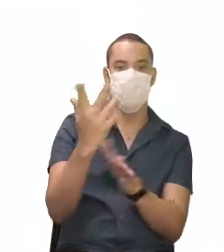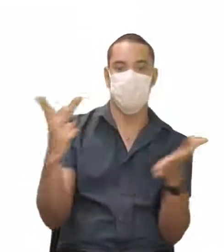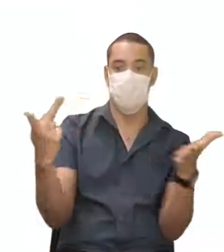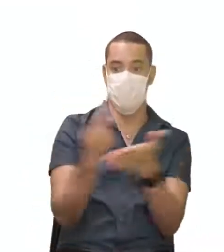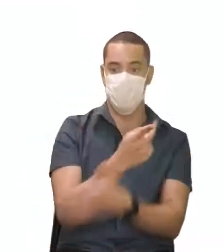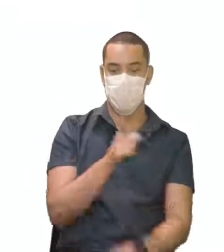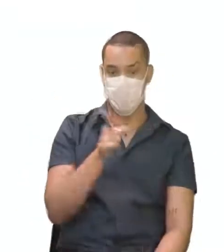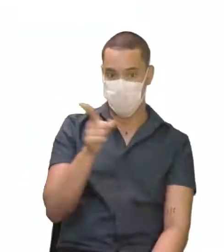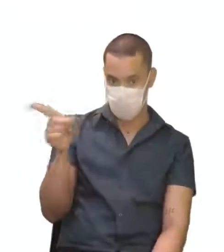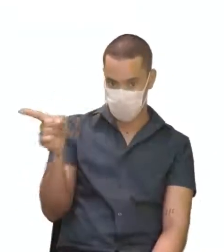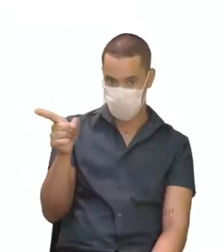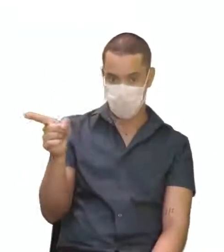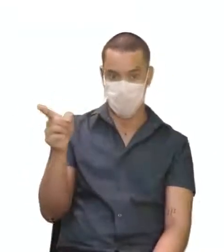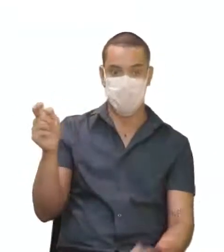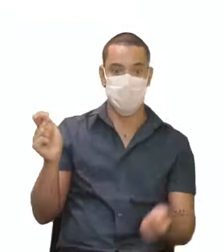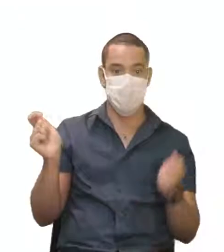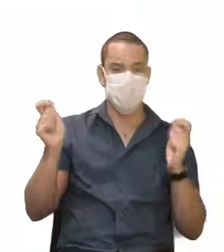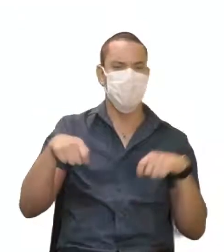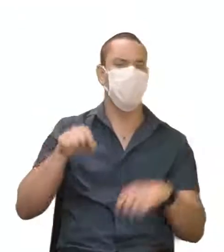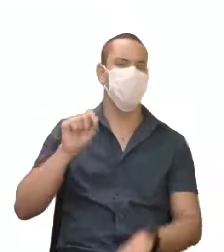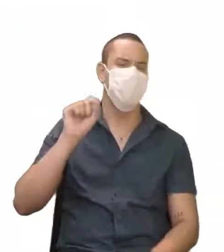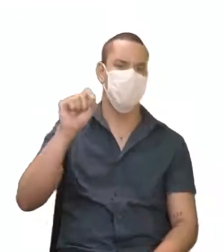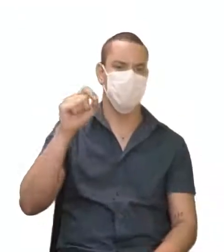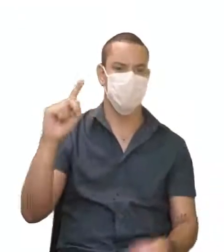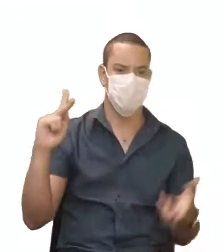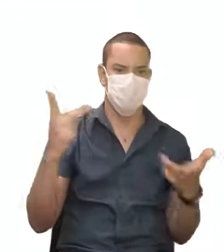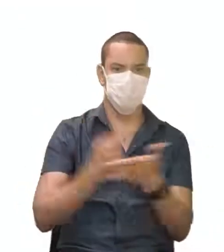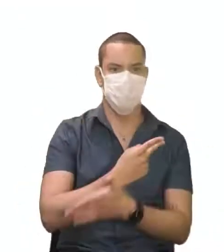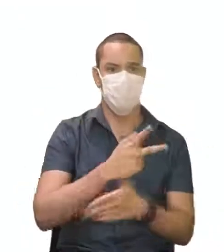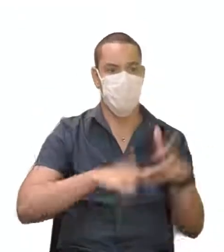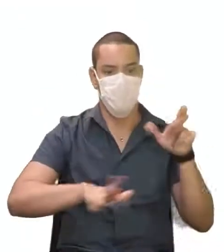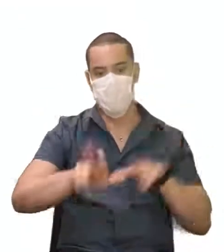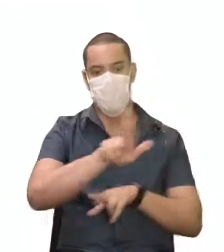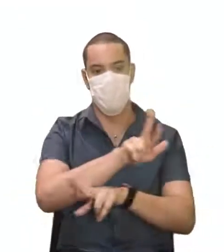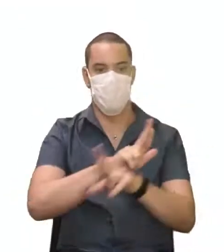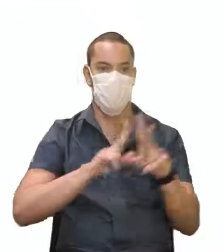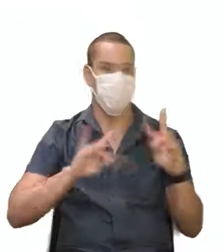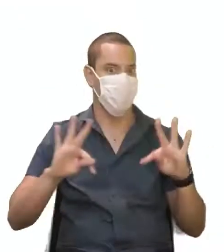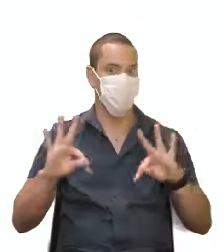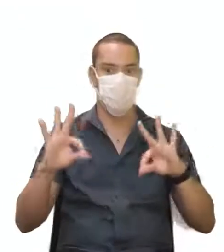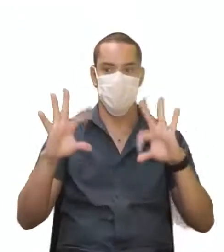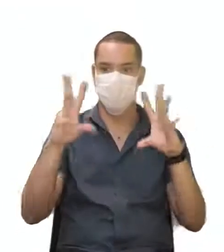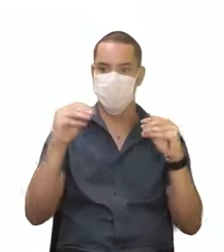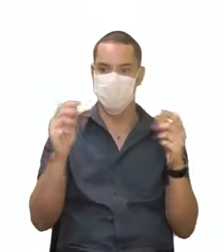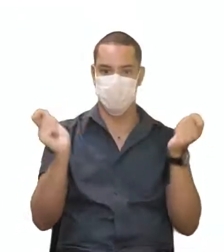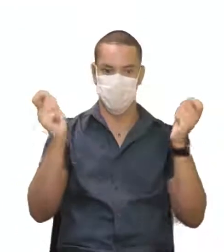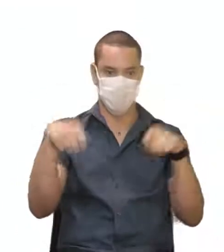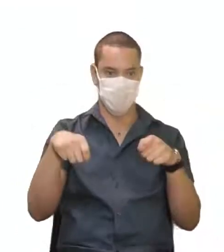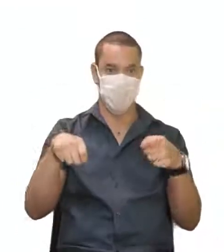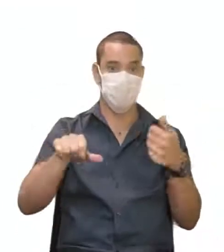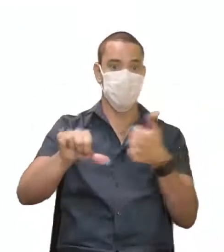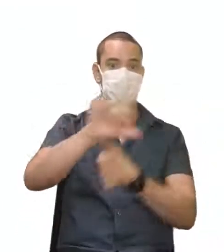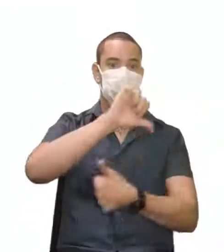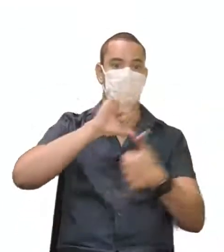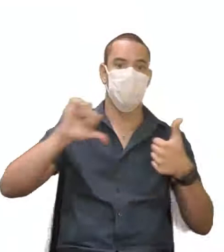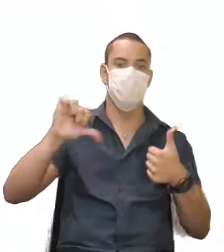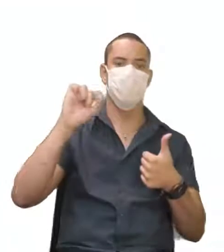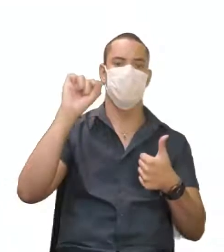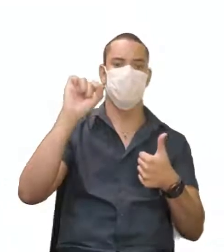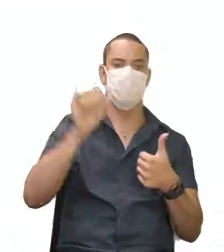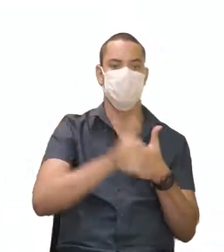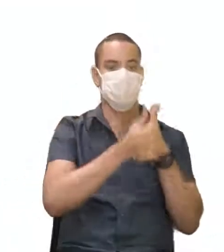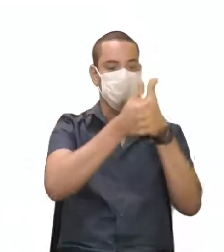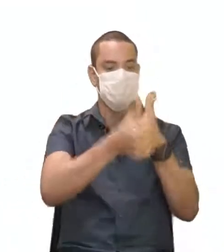evento aqui que vai permitir com que haja essa variabilidade, tá bom? Troca, o que é isso? Troca